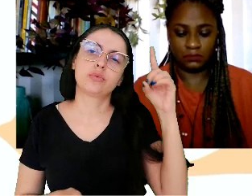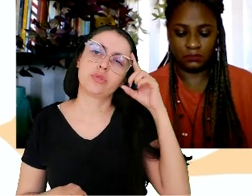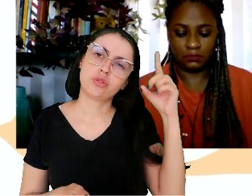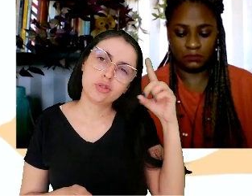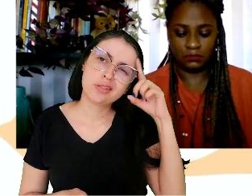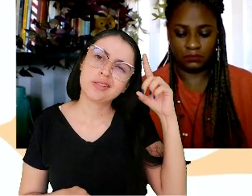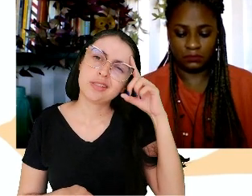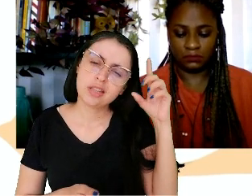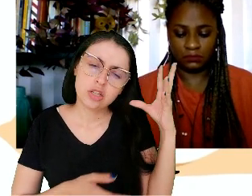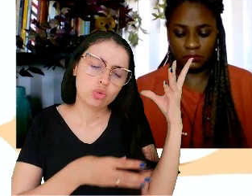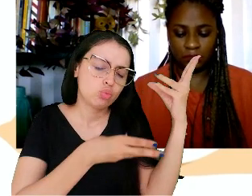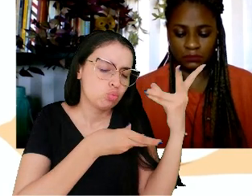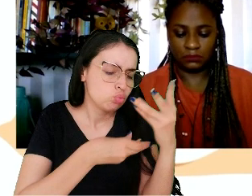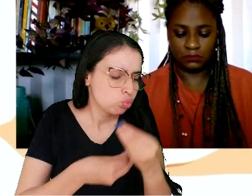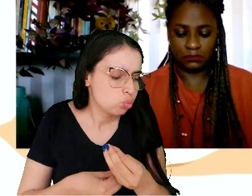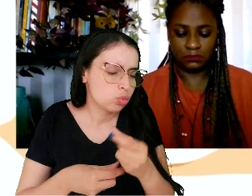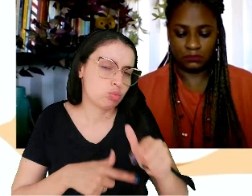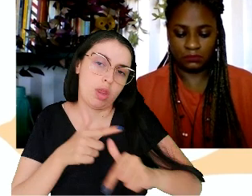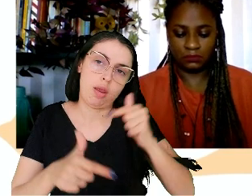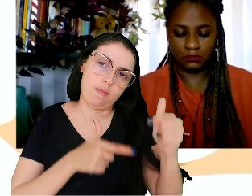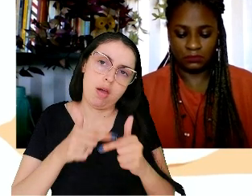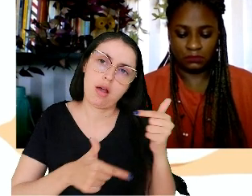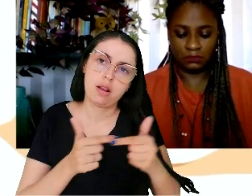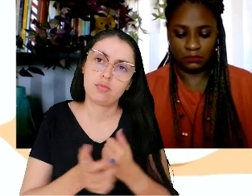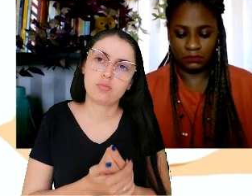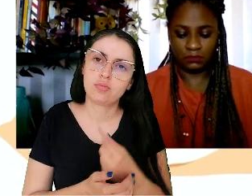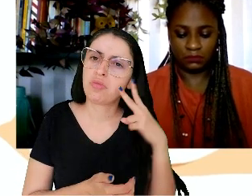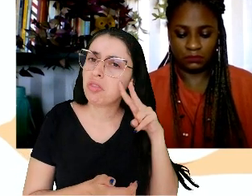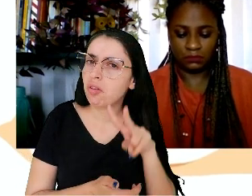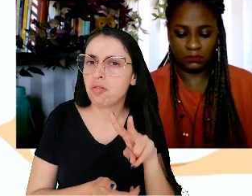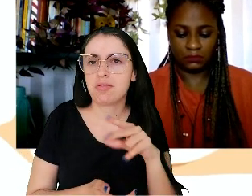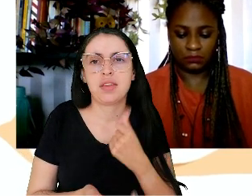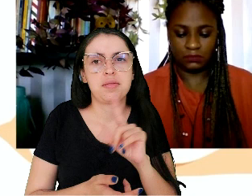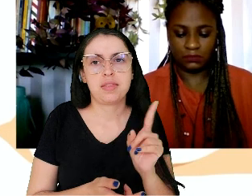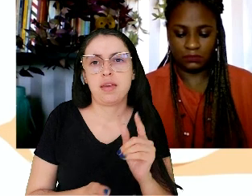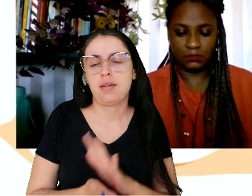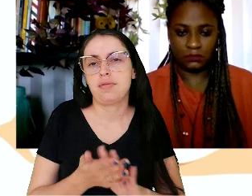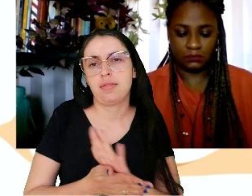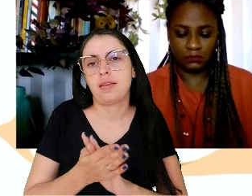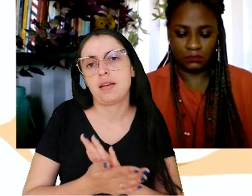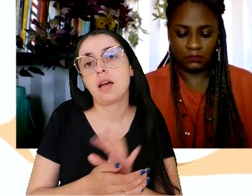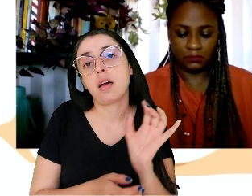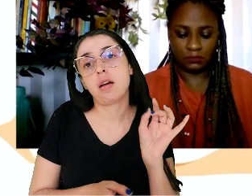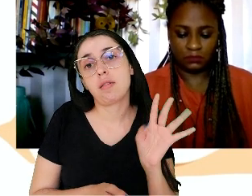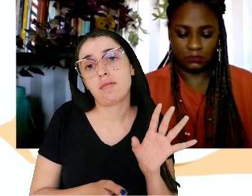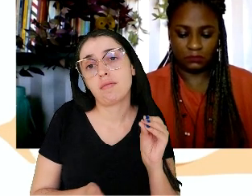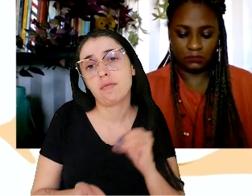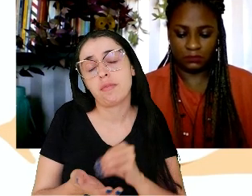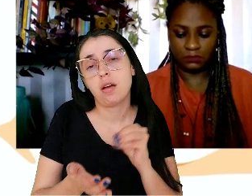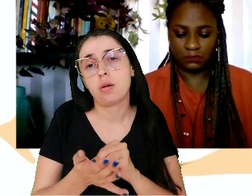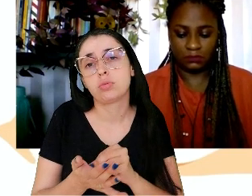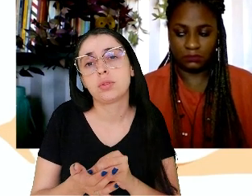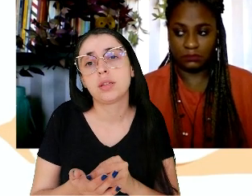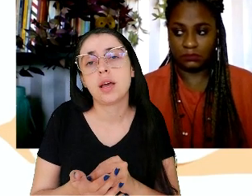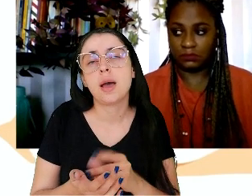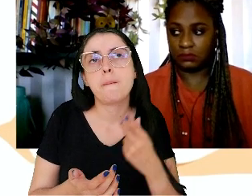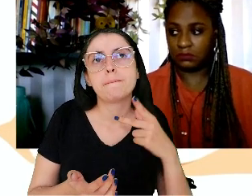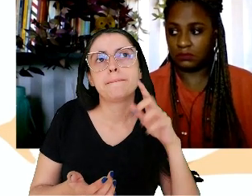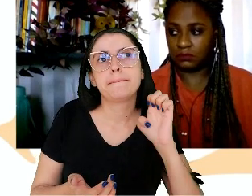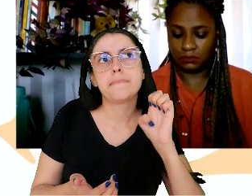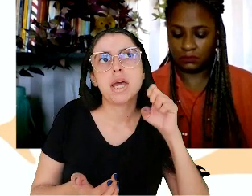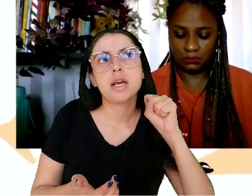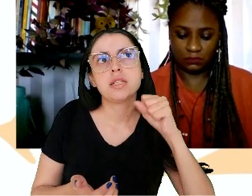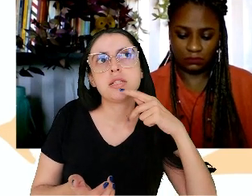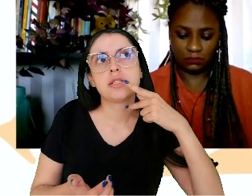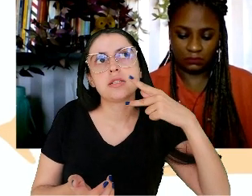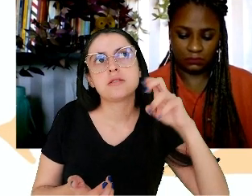de funções que não são reconhecidas, e a falta de perspectiva. Então,